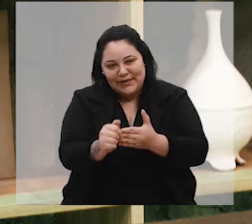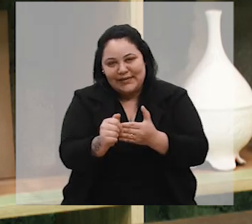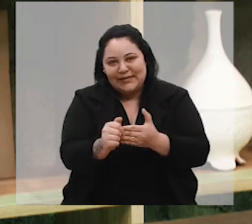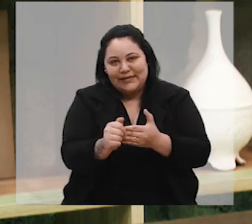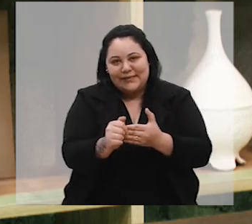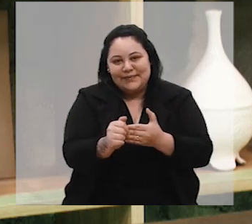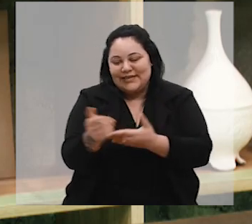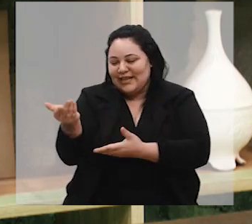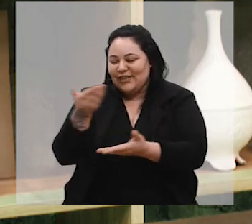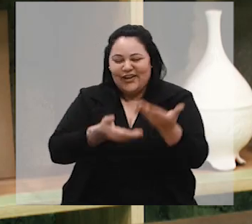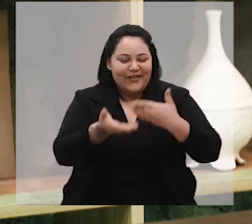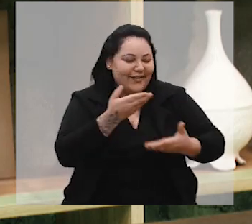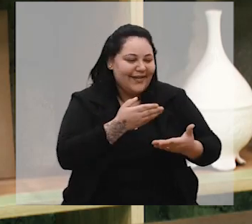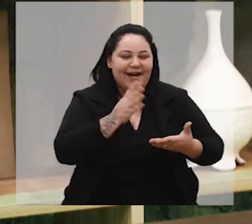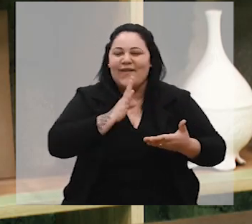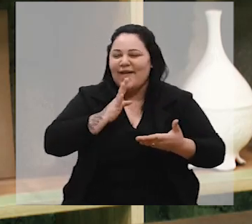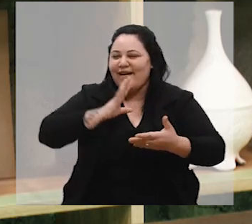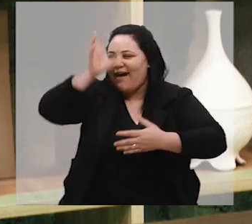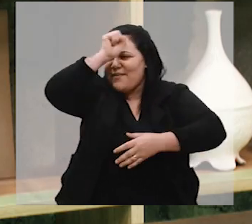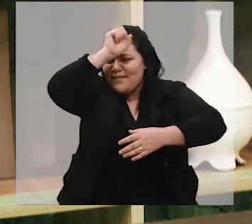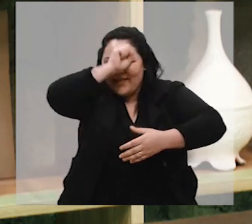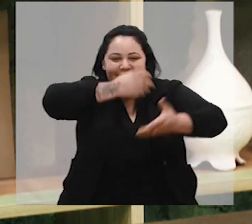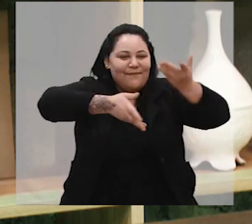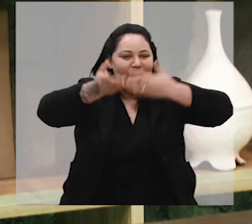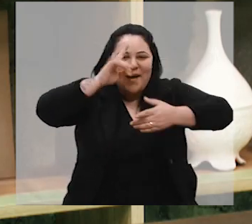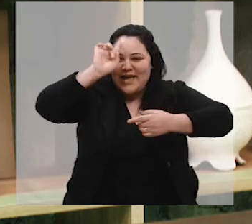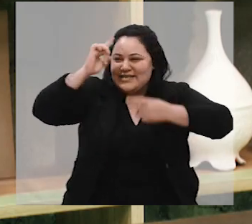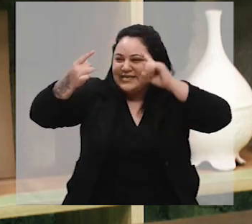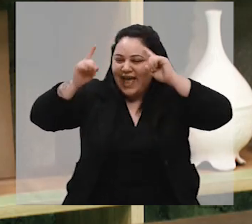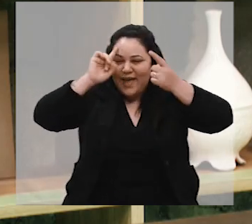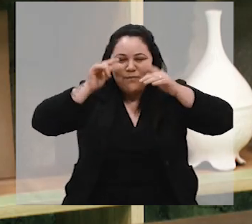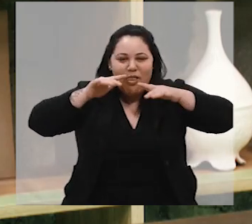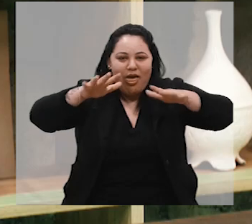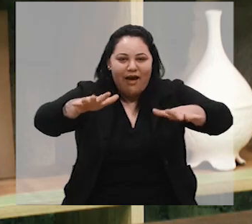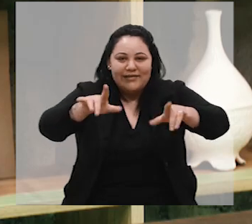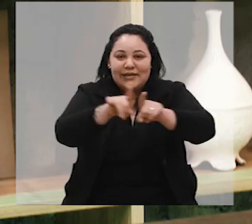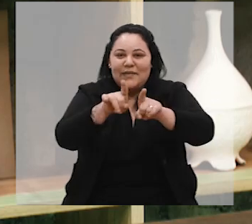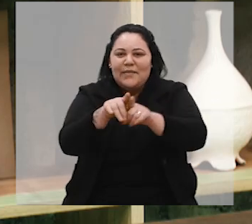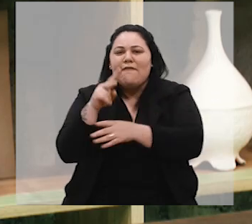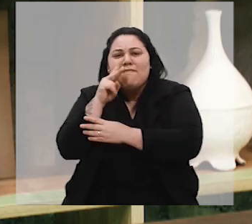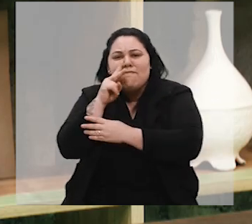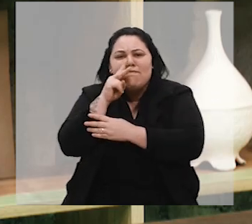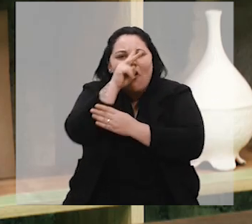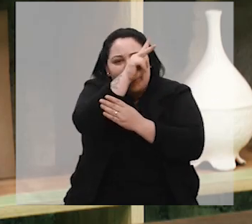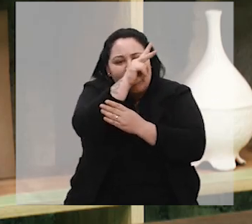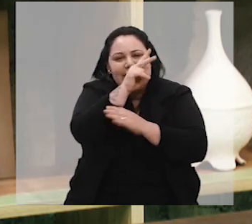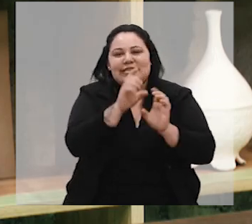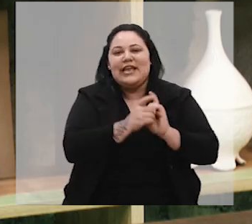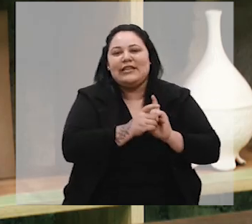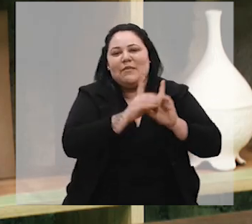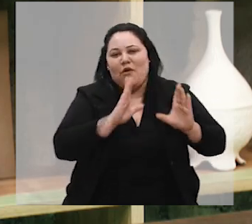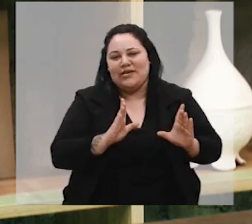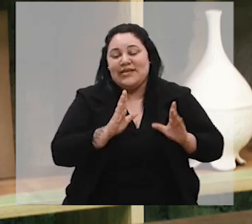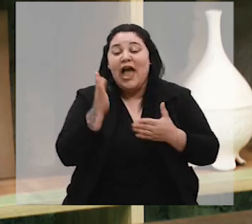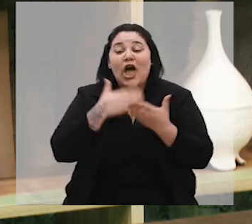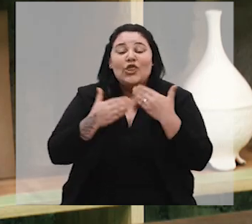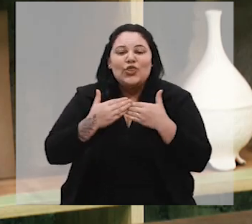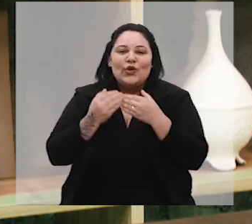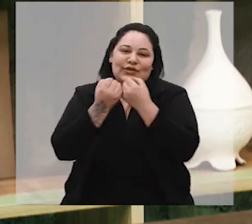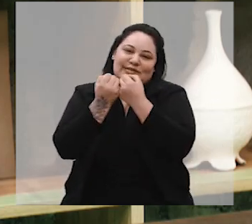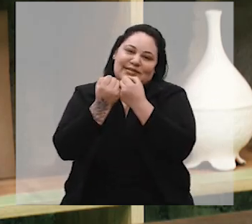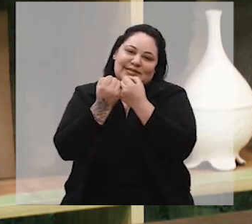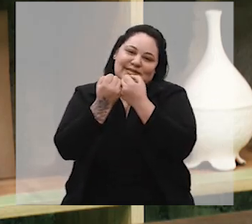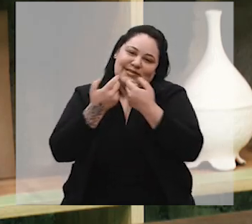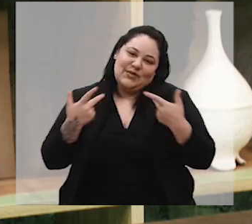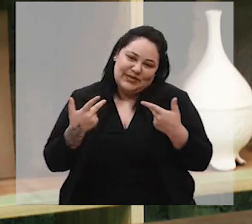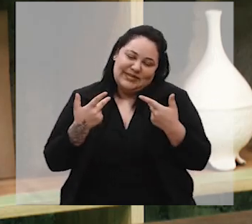longo dessa jornada de troca, de conhecimento, de ideias, de fortalecimento da democracia. Tudo isso que